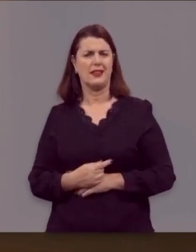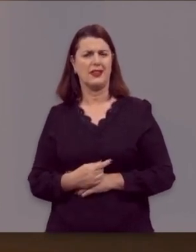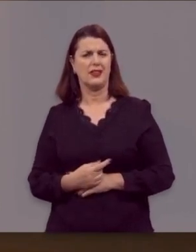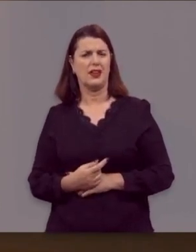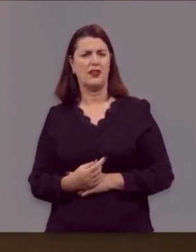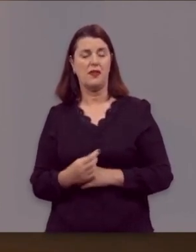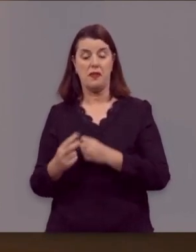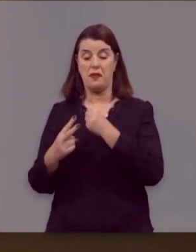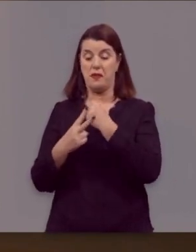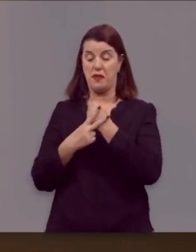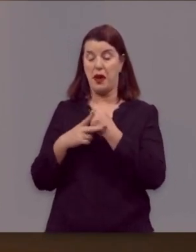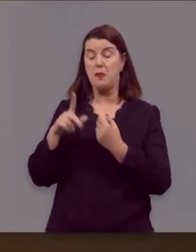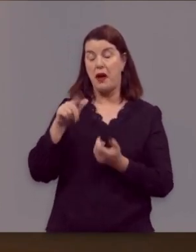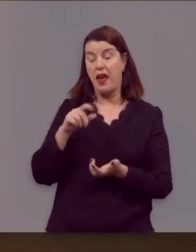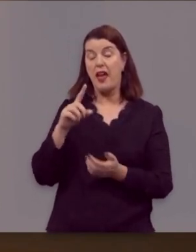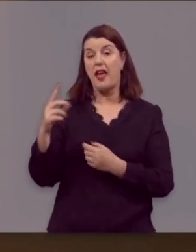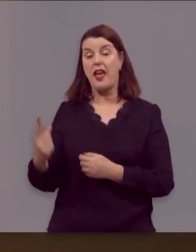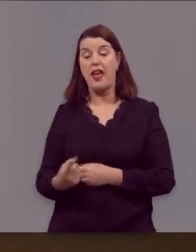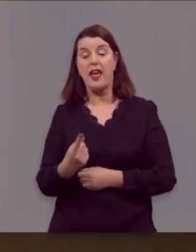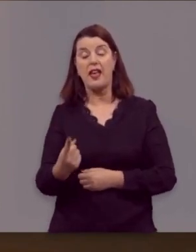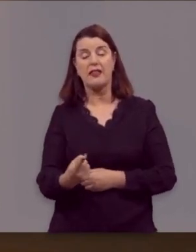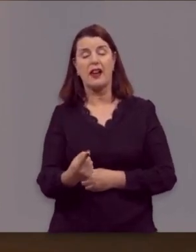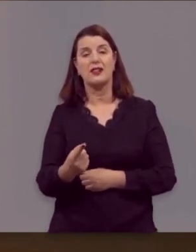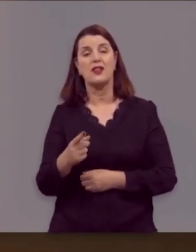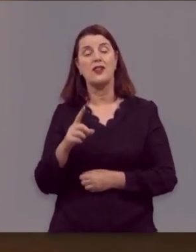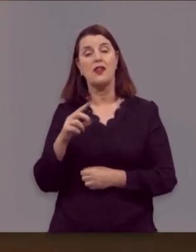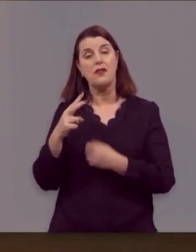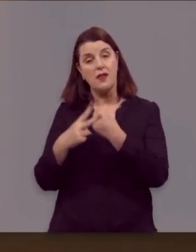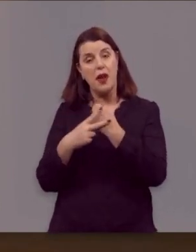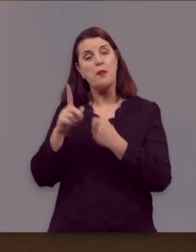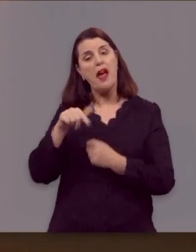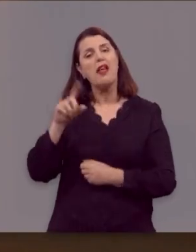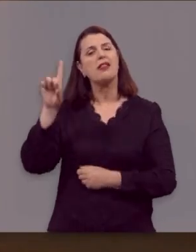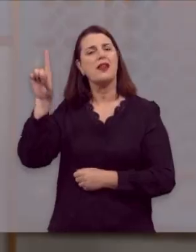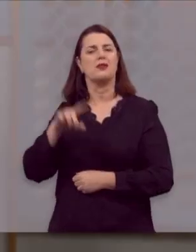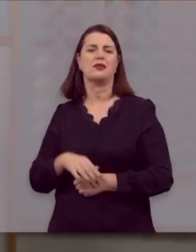então se o verbo é eterno, o verbo é Deus.